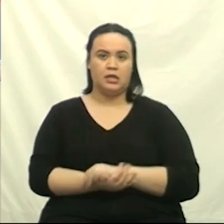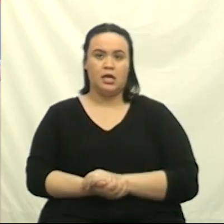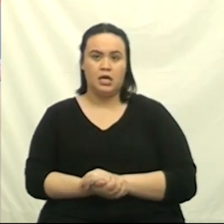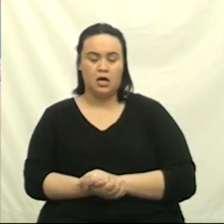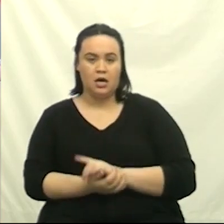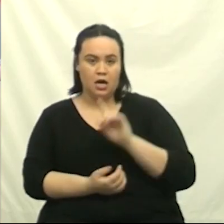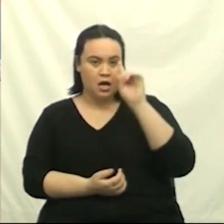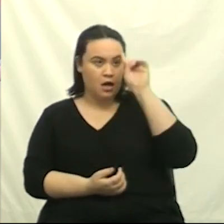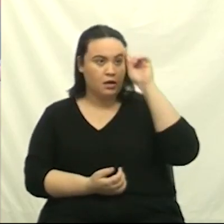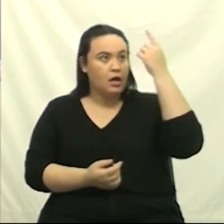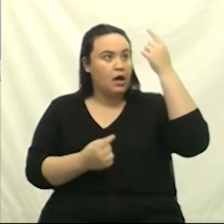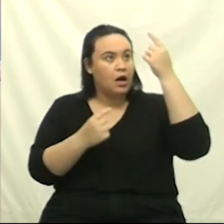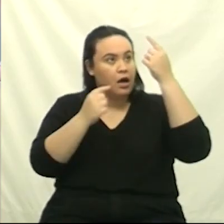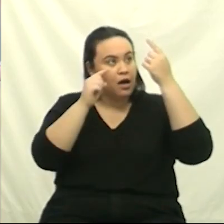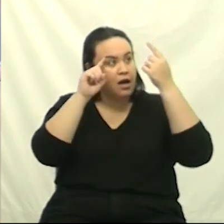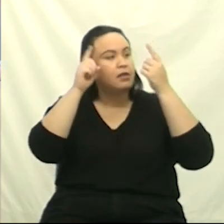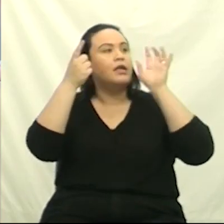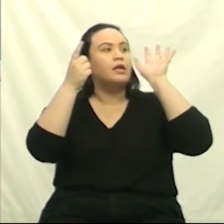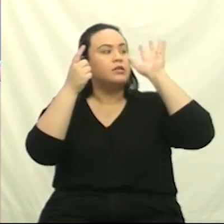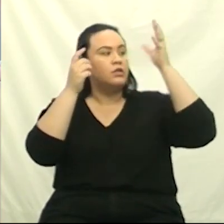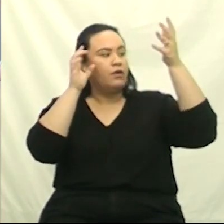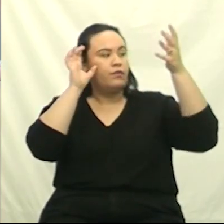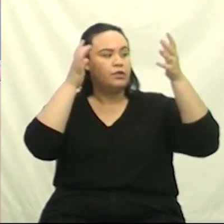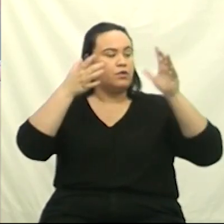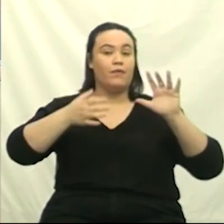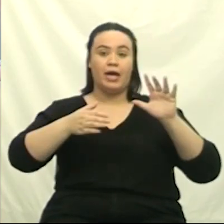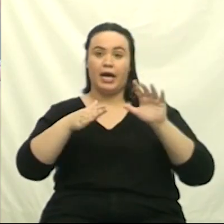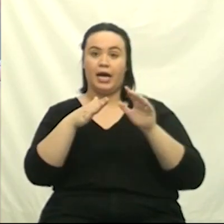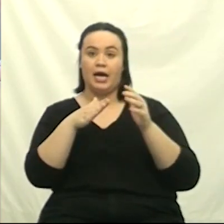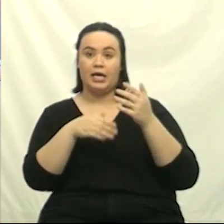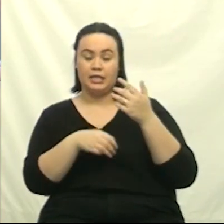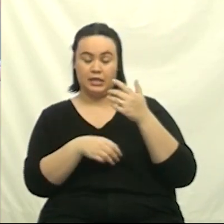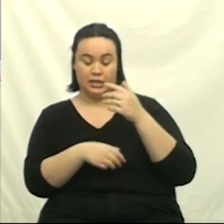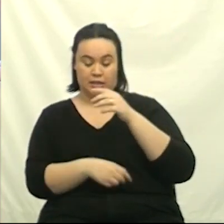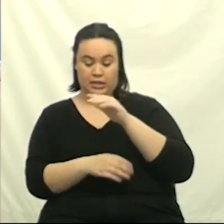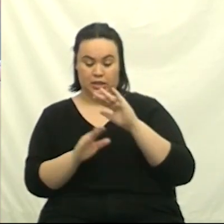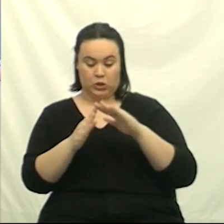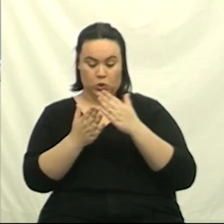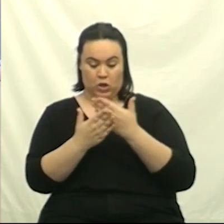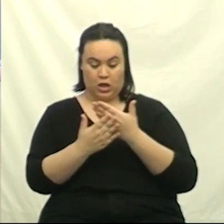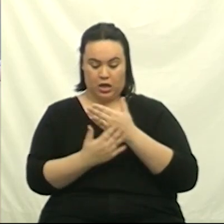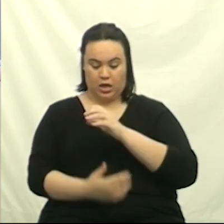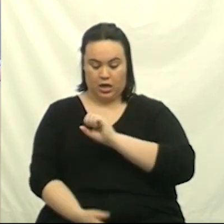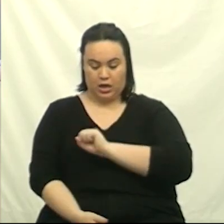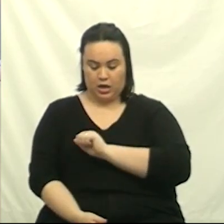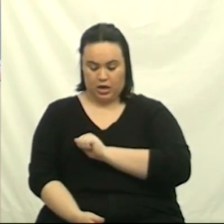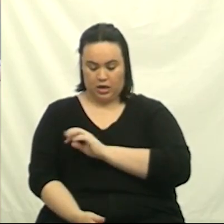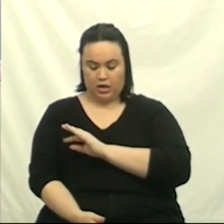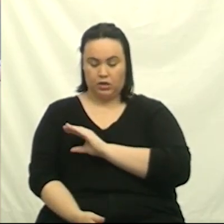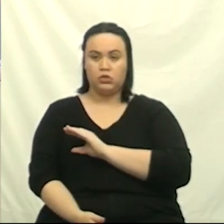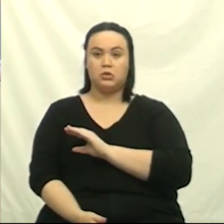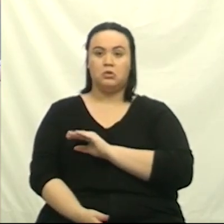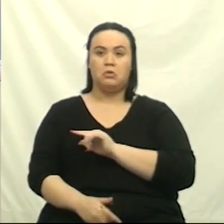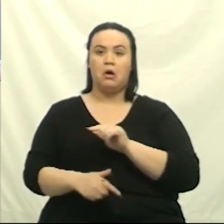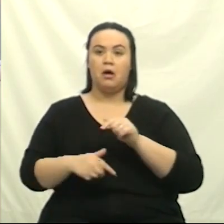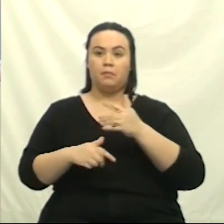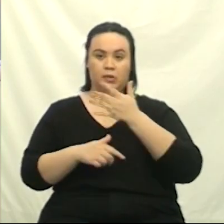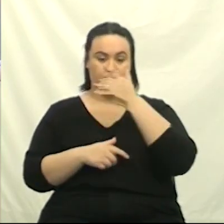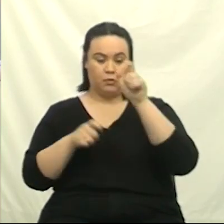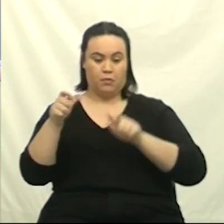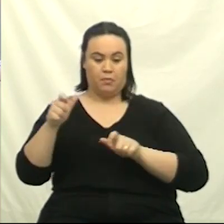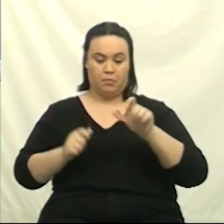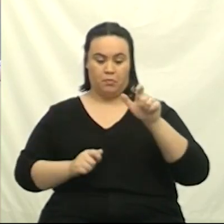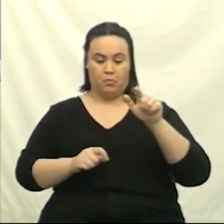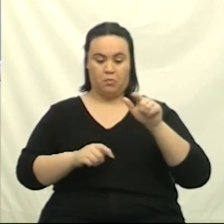de ideias e com certeza cada vez mais essa Sática vem se transformando uma mão de obra qualificada e queremos com certeza